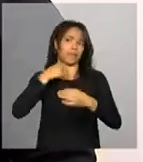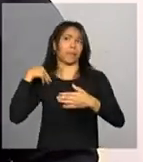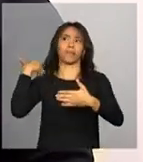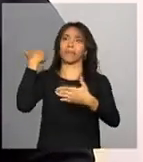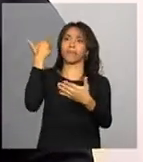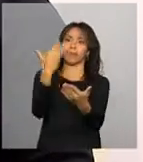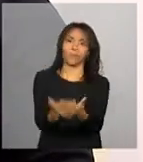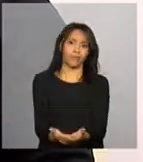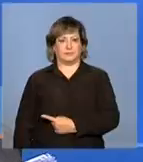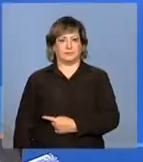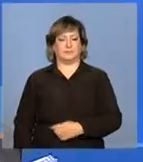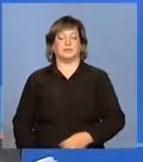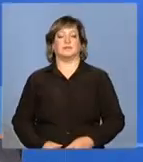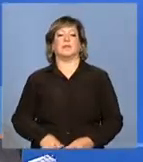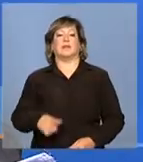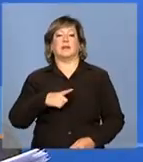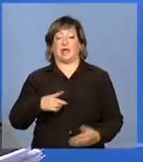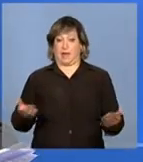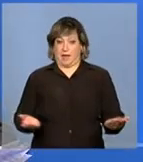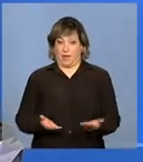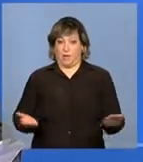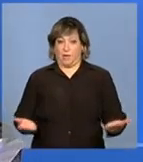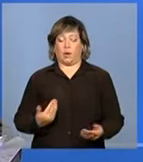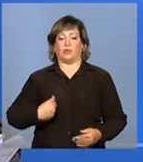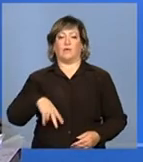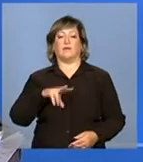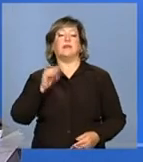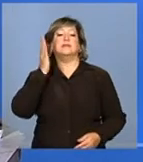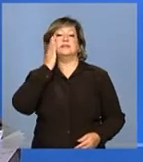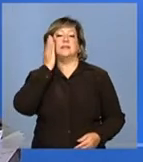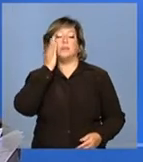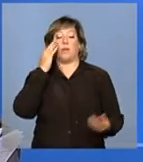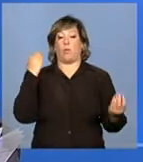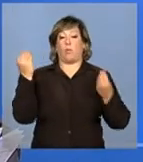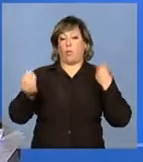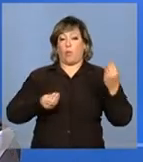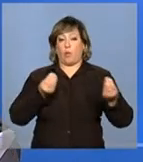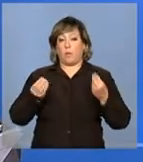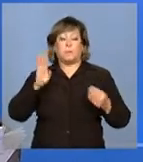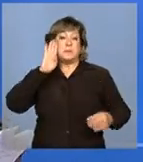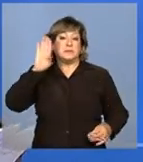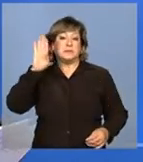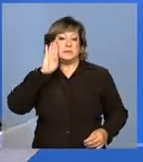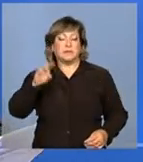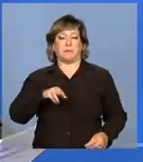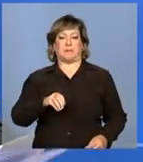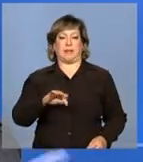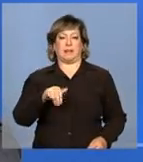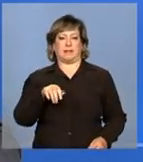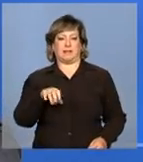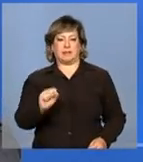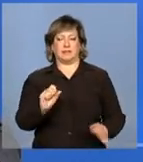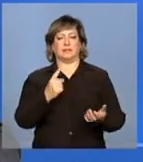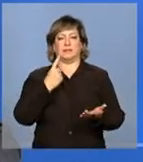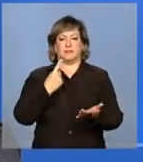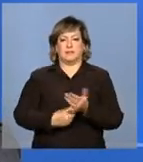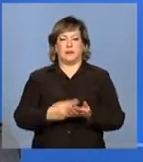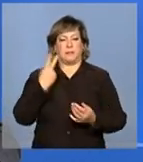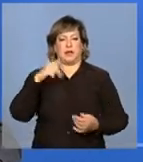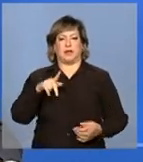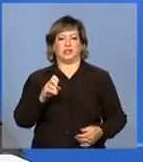em torno do SUS nesse bloco nós vamos saber a respeito das prioridades e metas pactuadas para